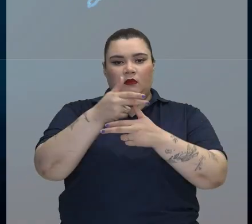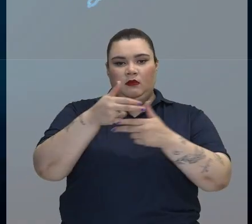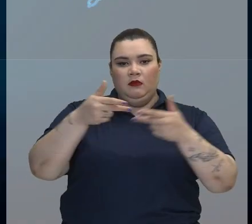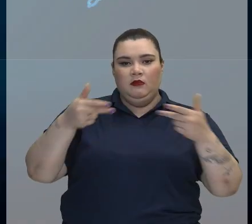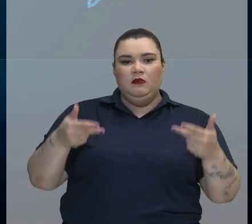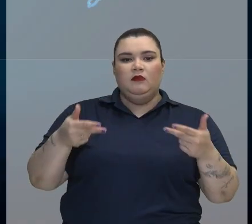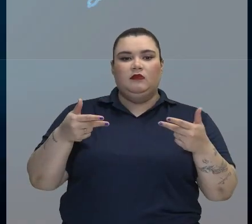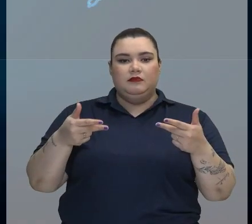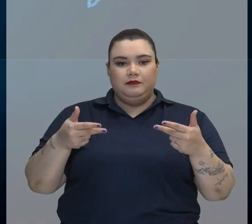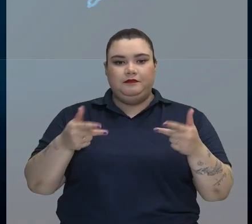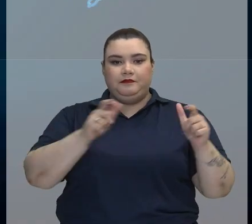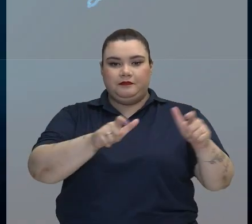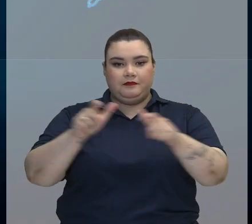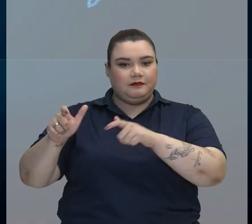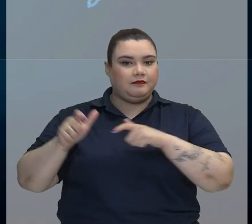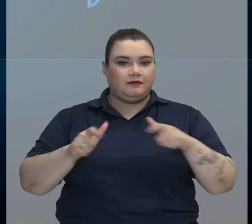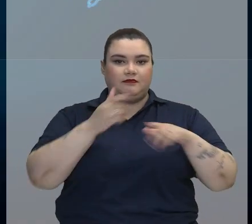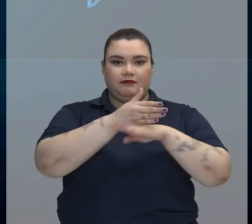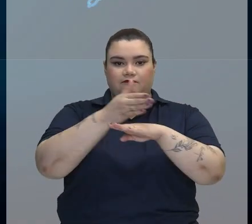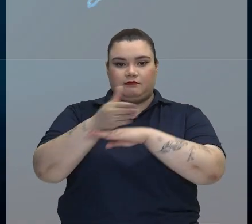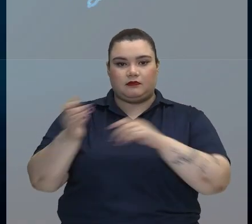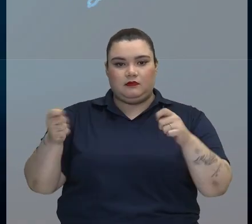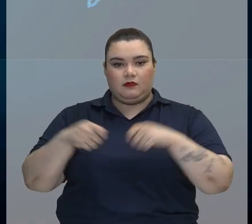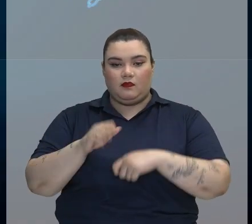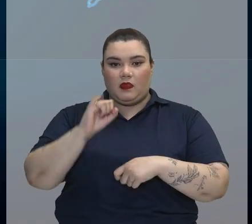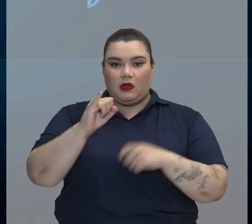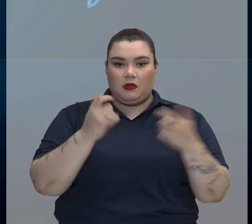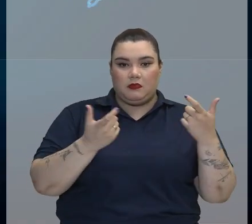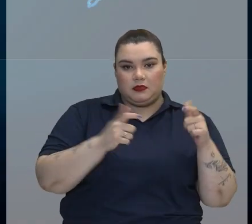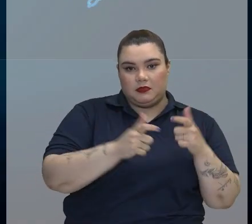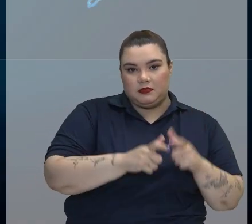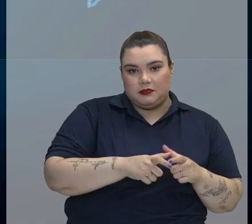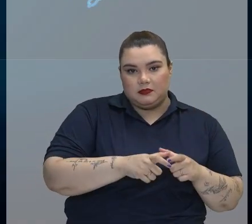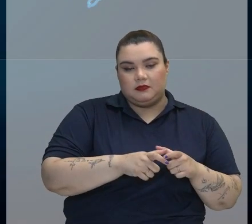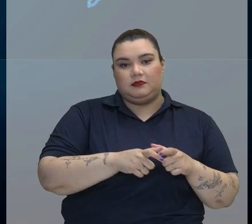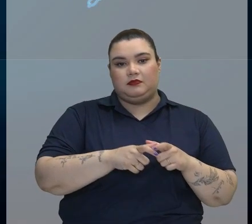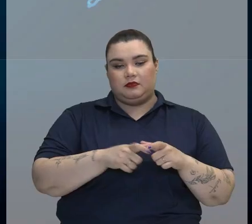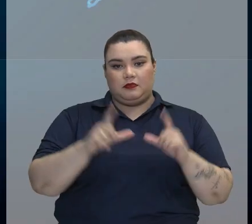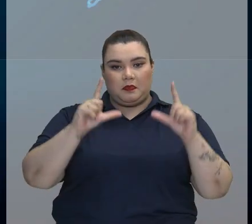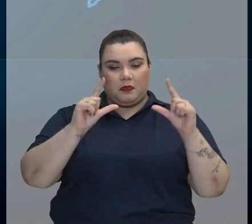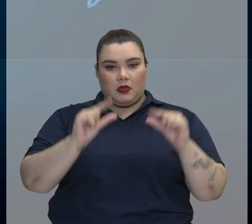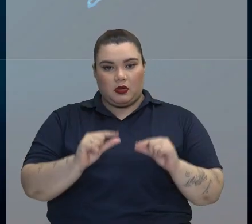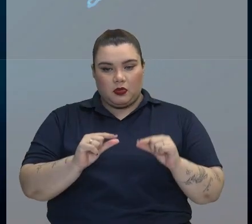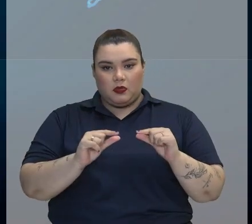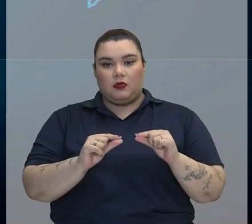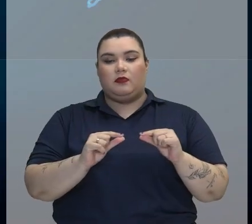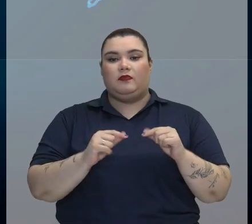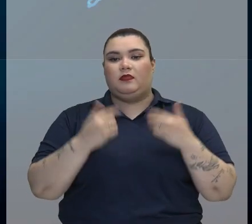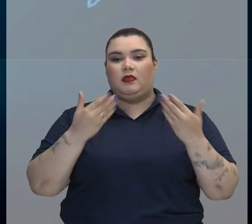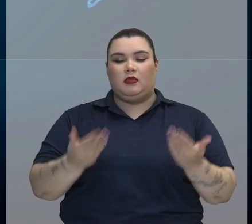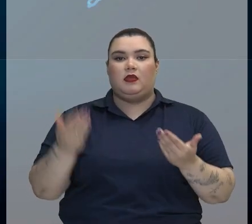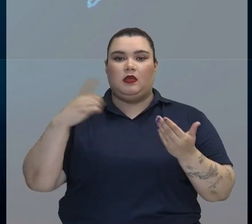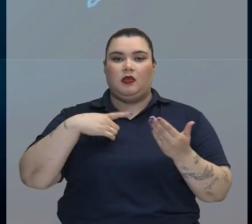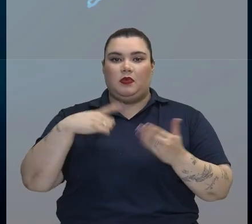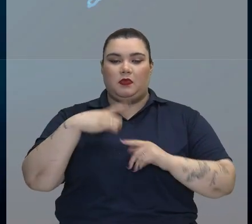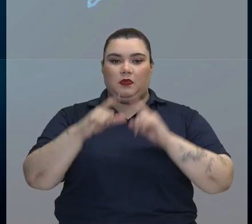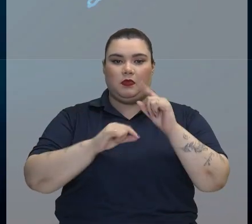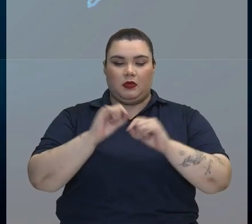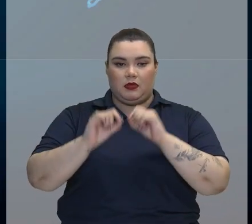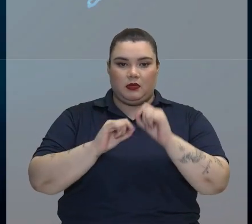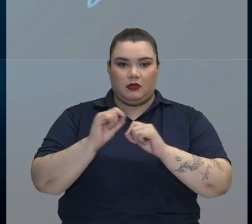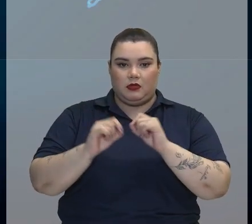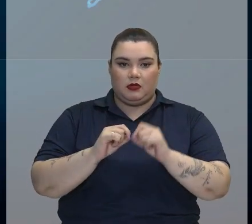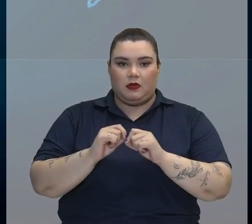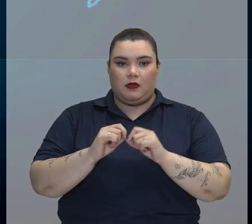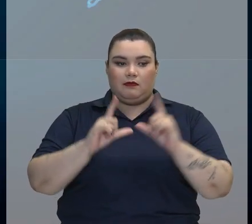desses lugares, enquanto quem tem menos poder aquisitivo, tem um menor poder de compra, acaba tendo